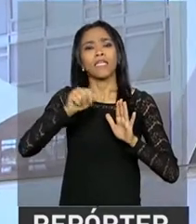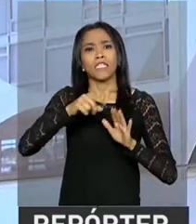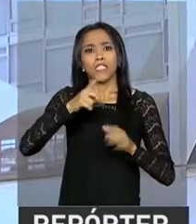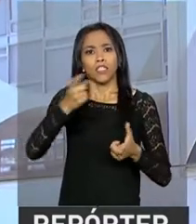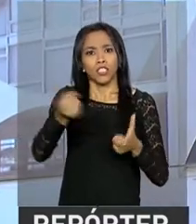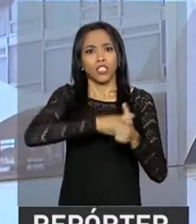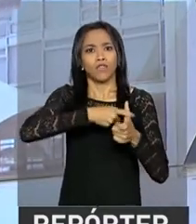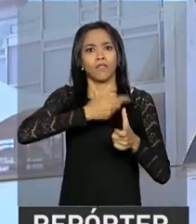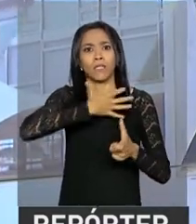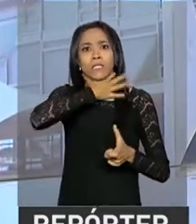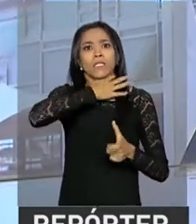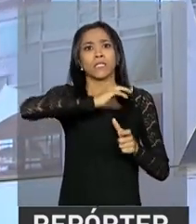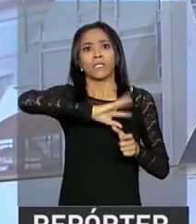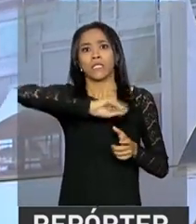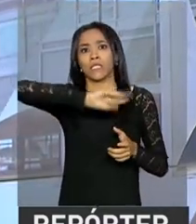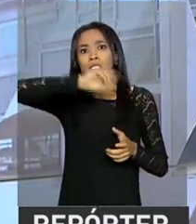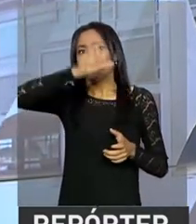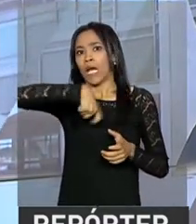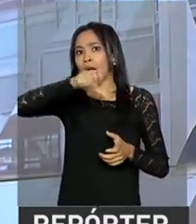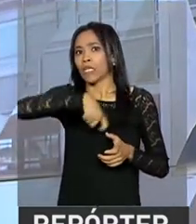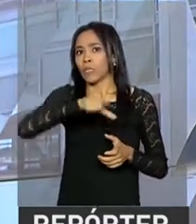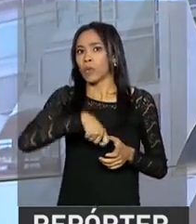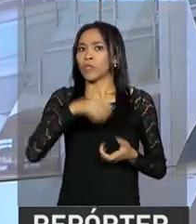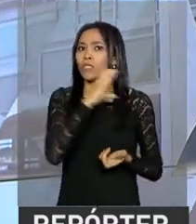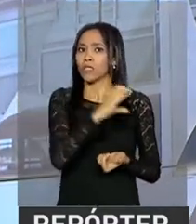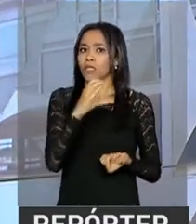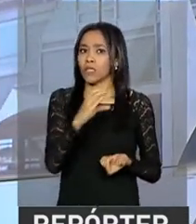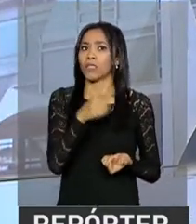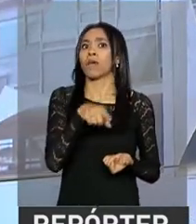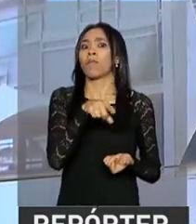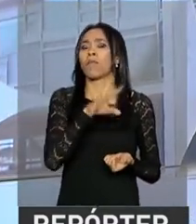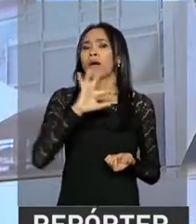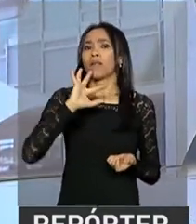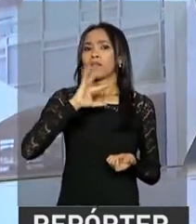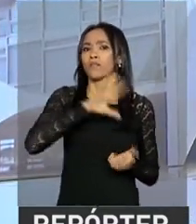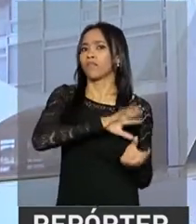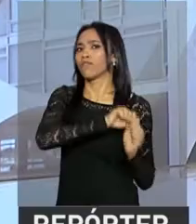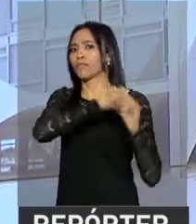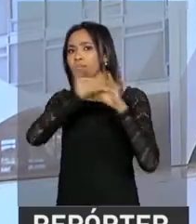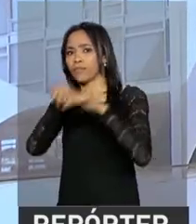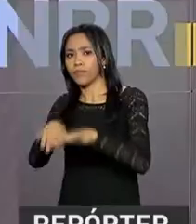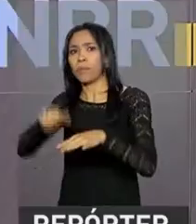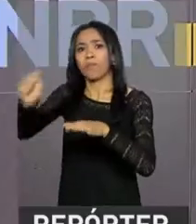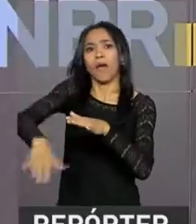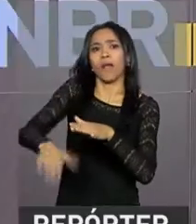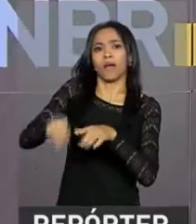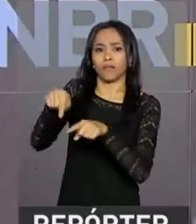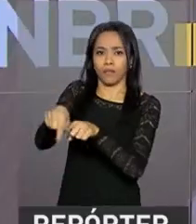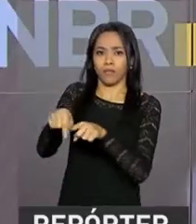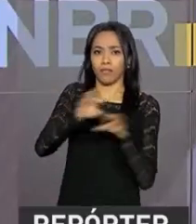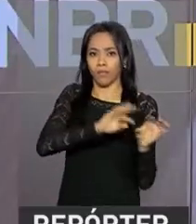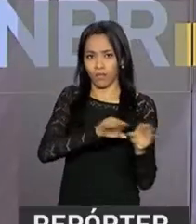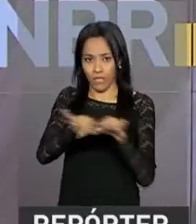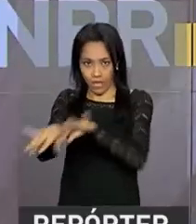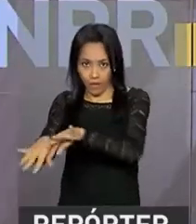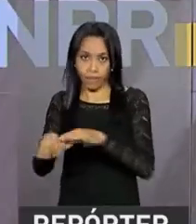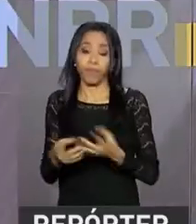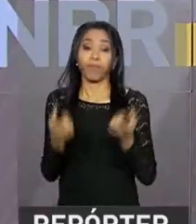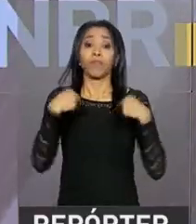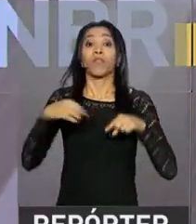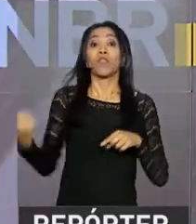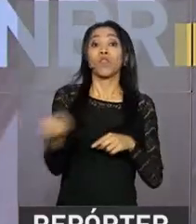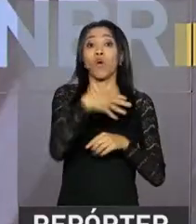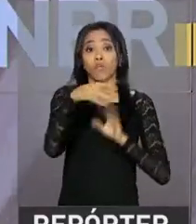caras com mais de cartões de crédito para uma modalidade mais barata em novas regras também para